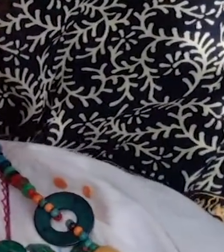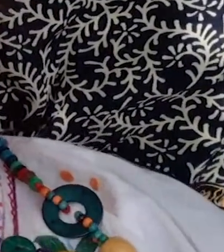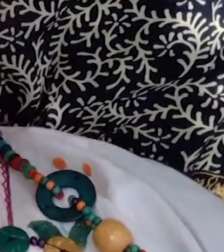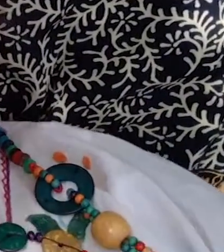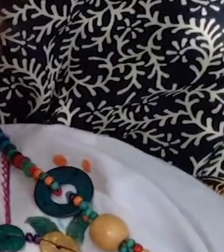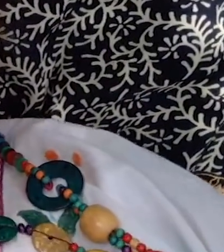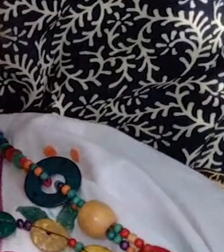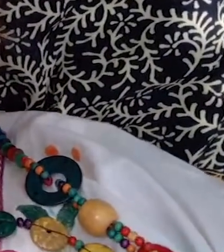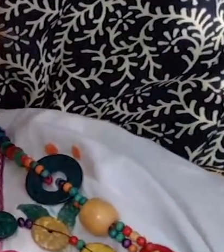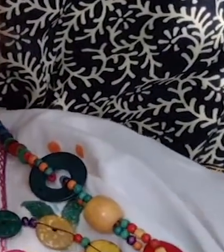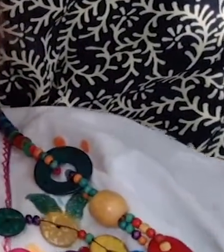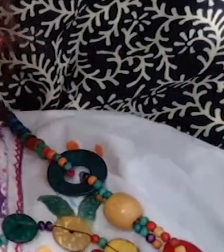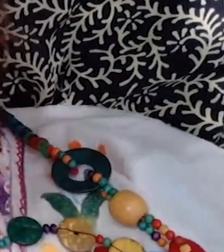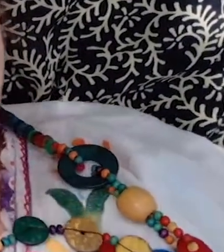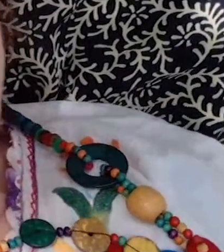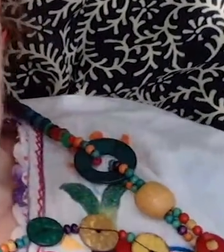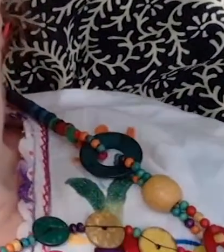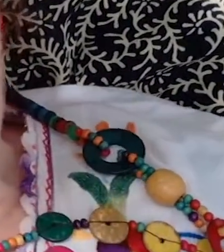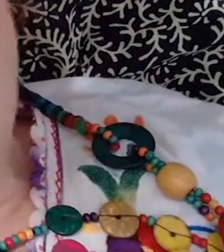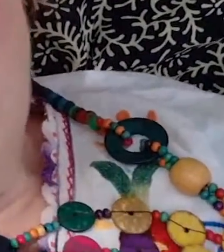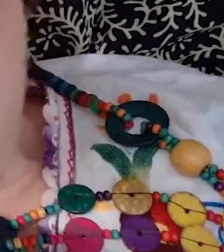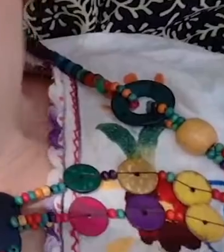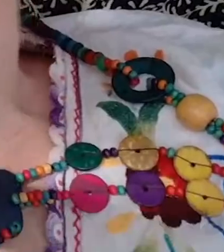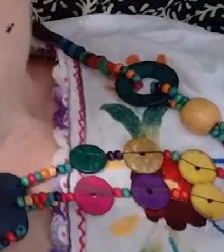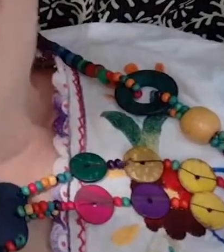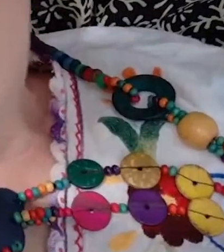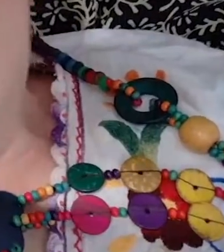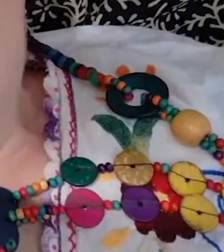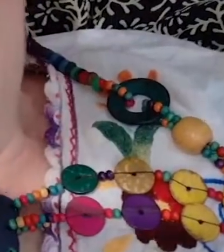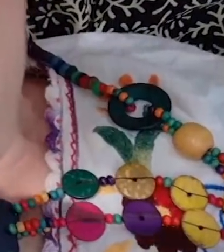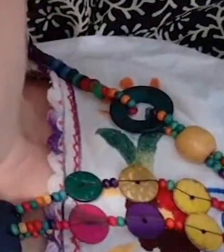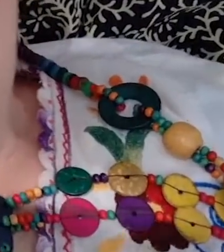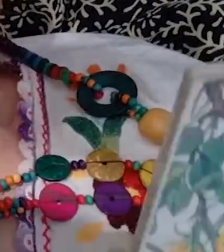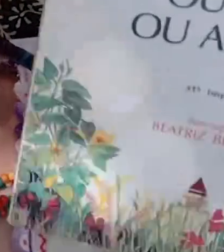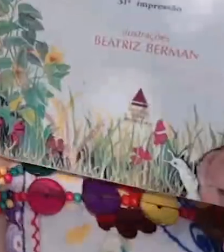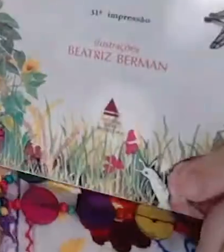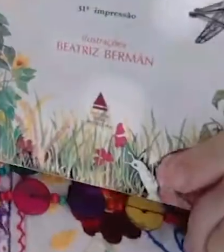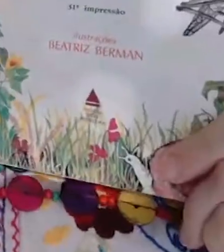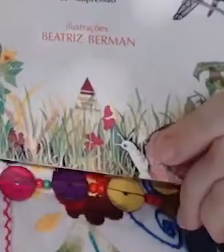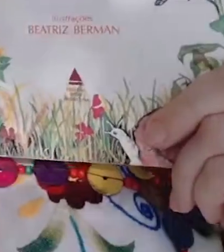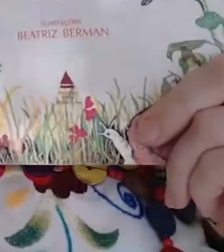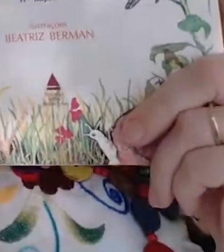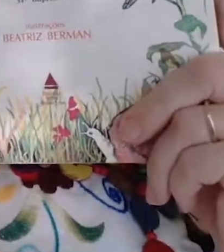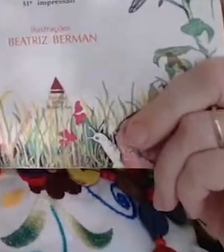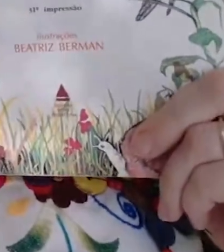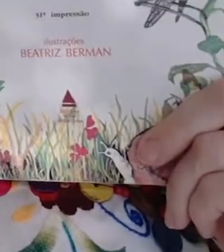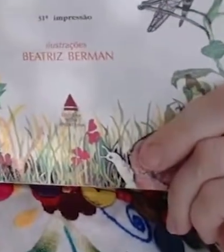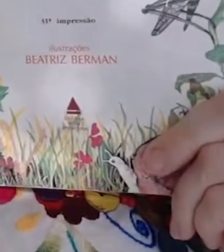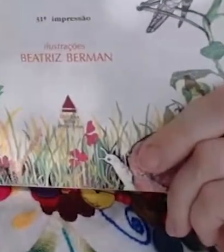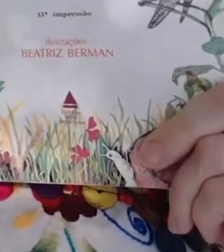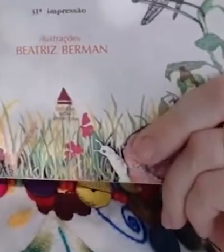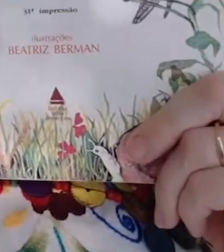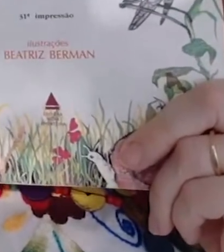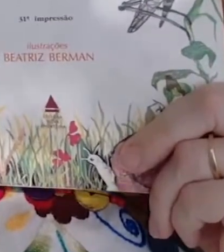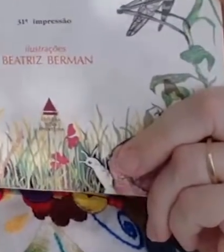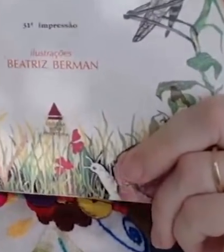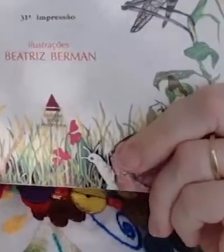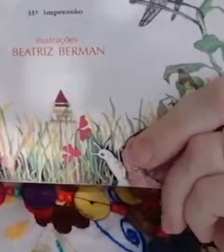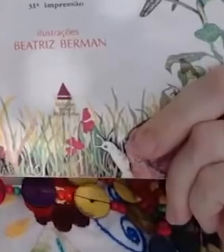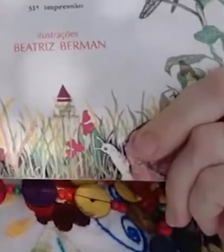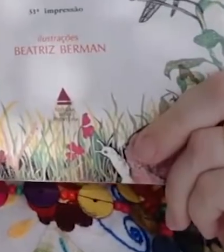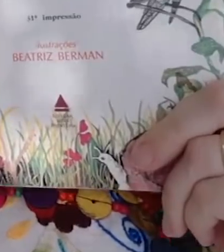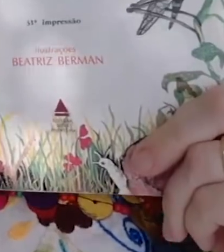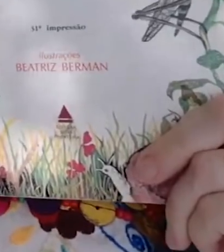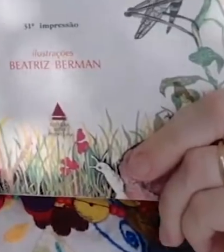lará. Que coisa mais gostosa! Cecília Meirelles, ou